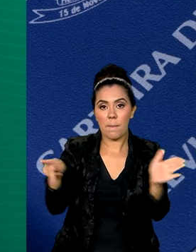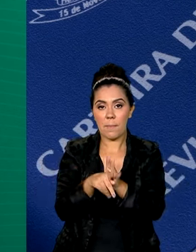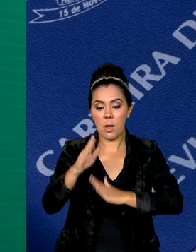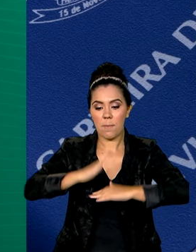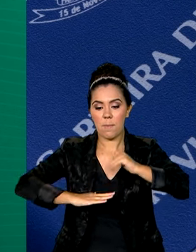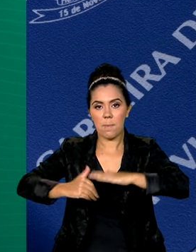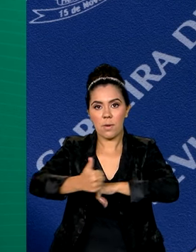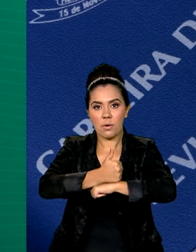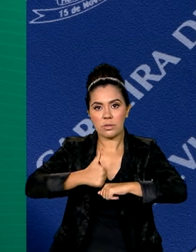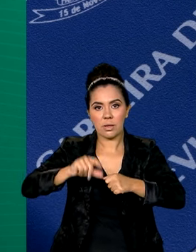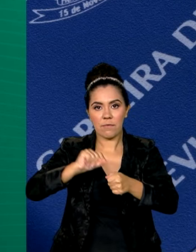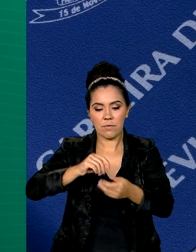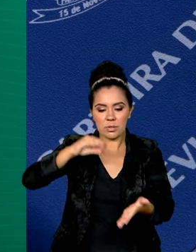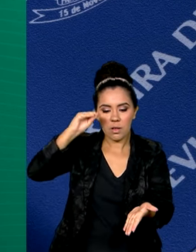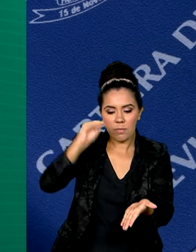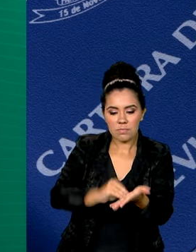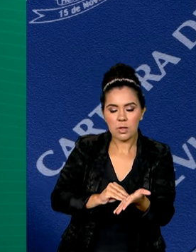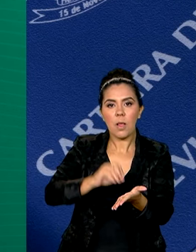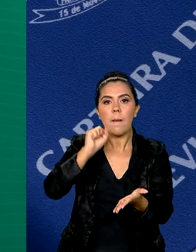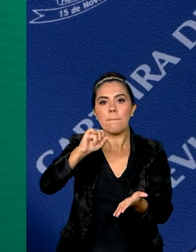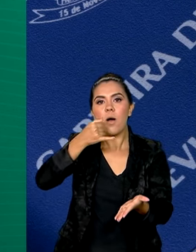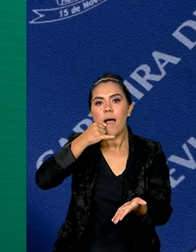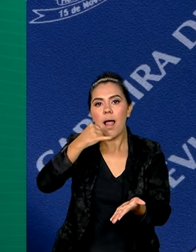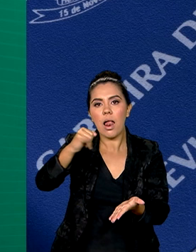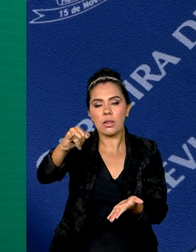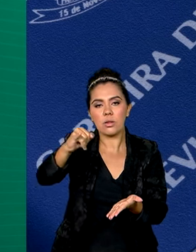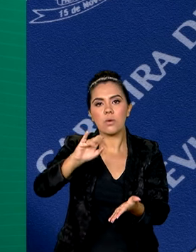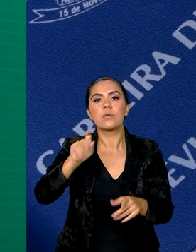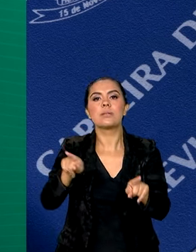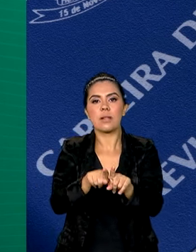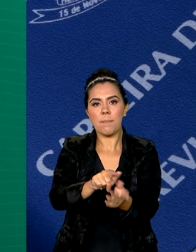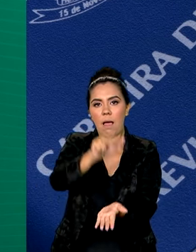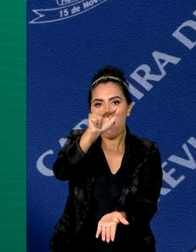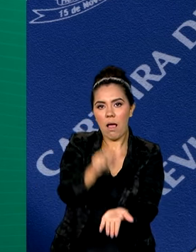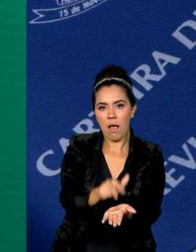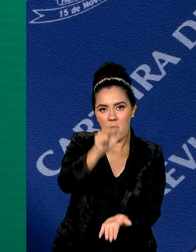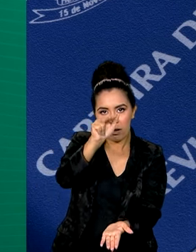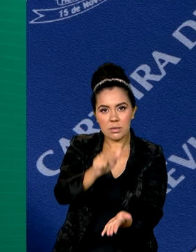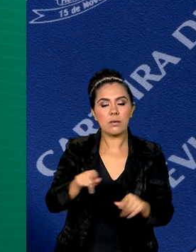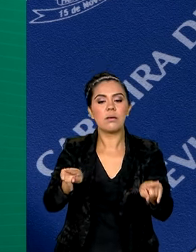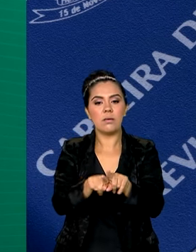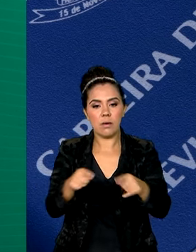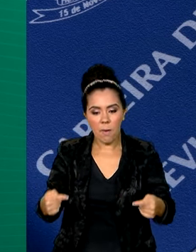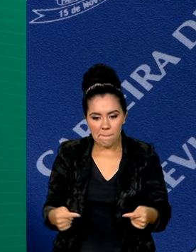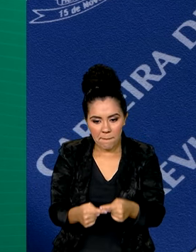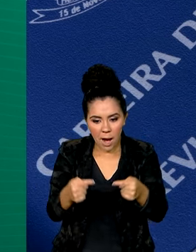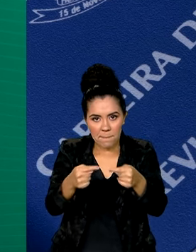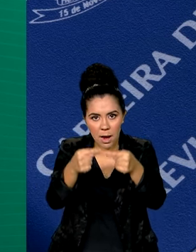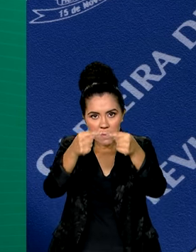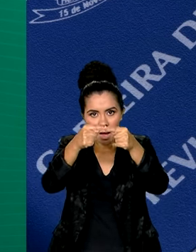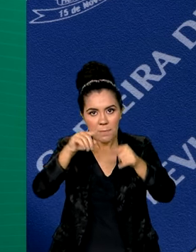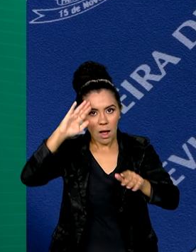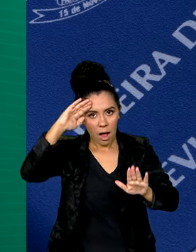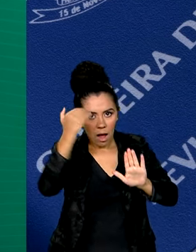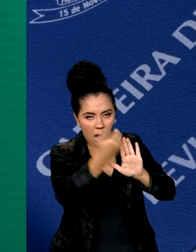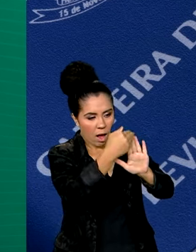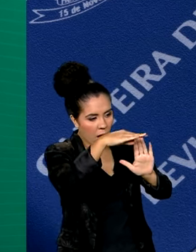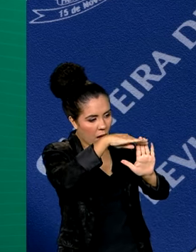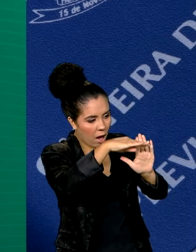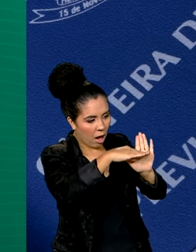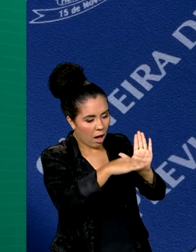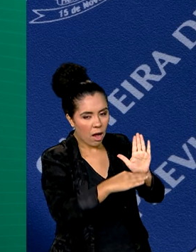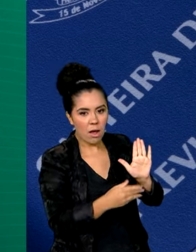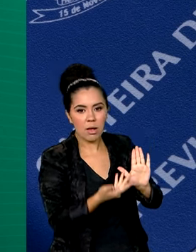que poderá ser eletrônica e passível de validação, respeitados os parâmetros estabelecidos